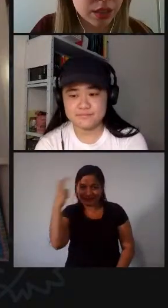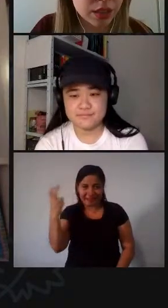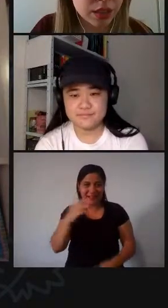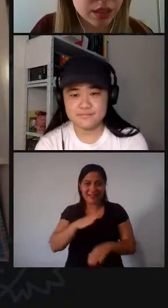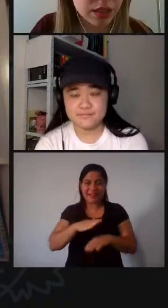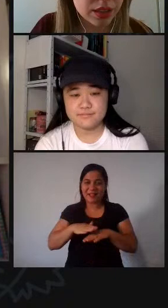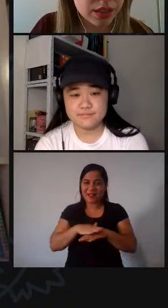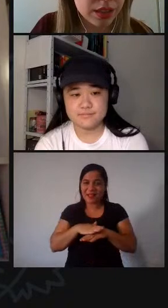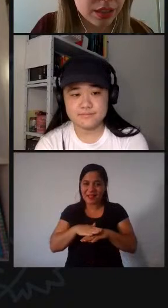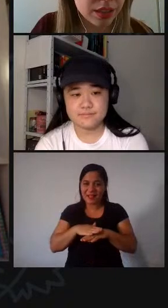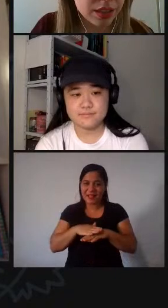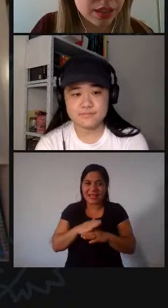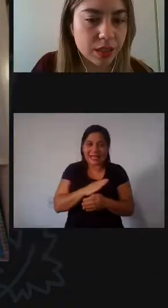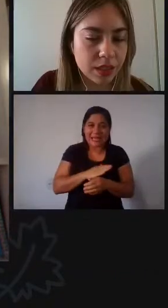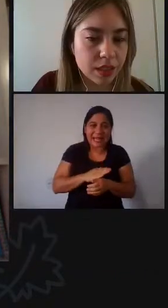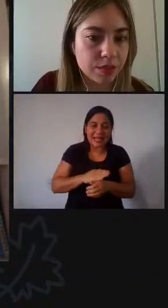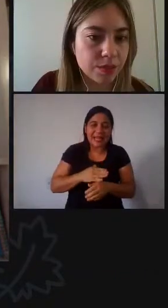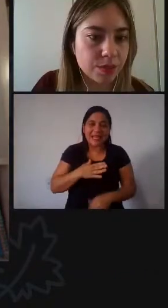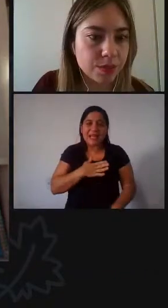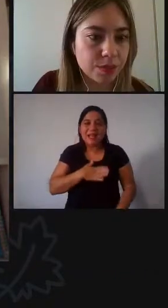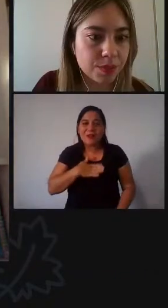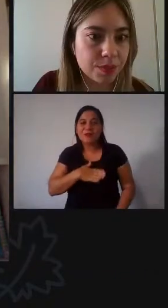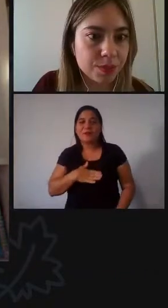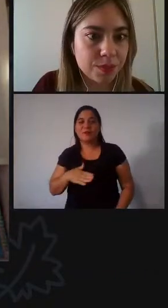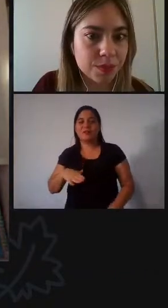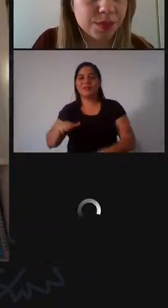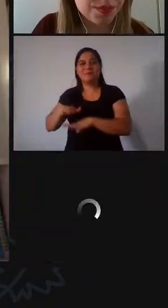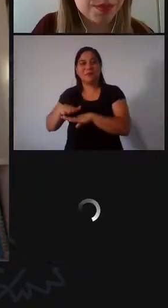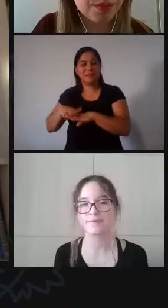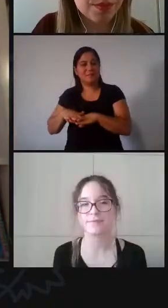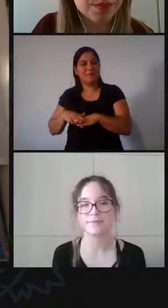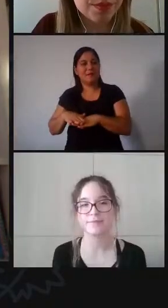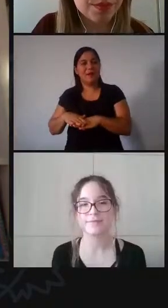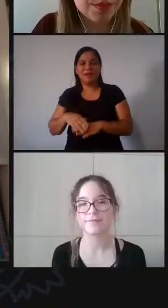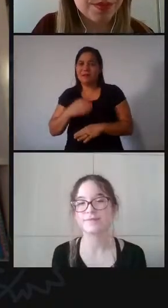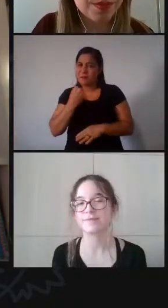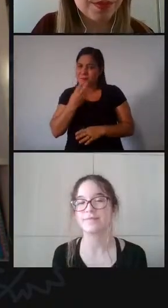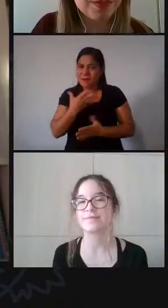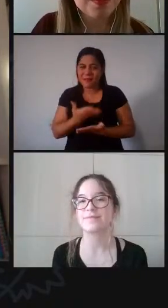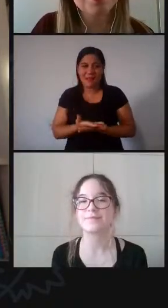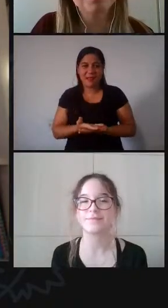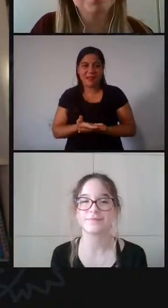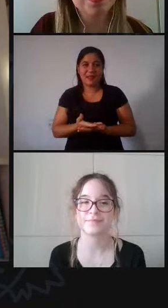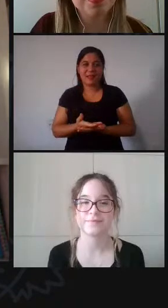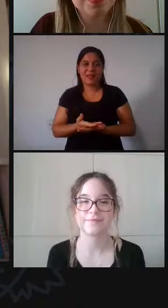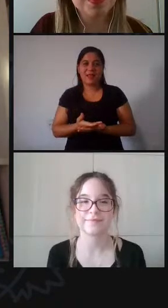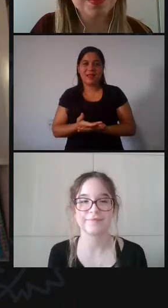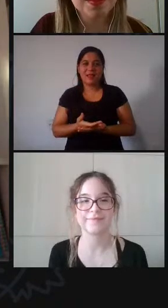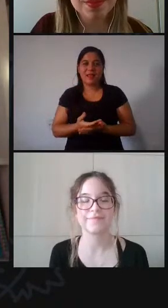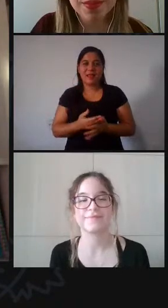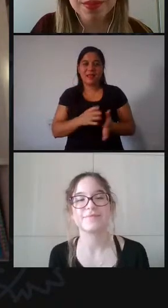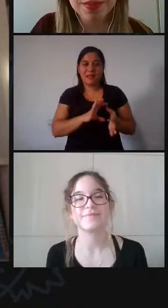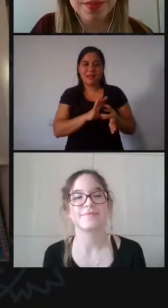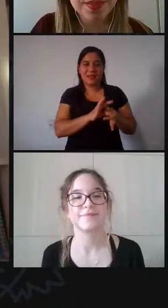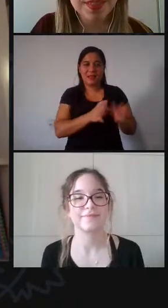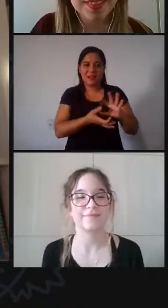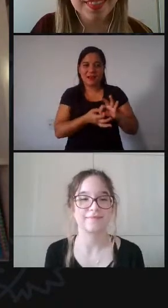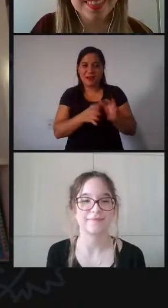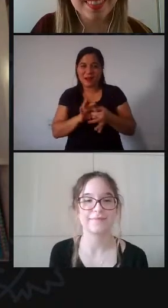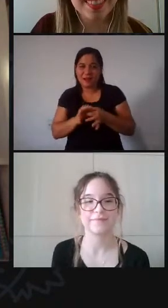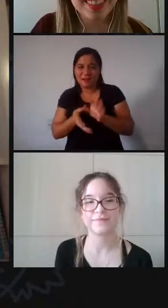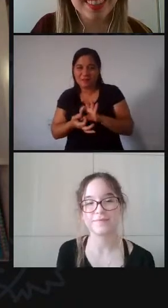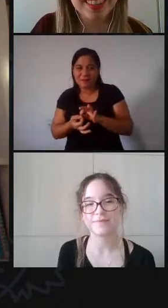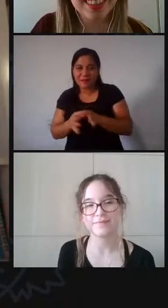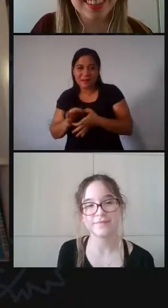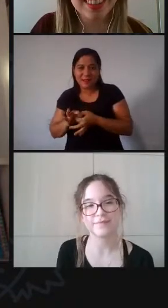gostaram de matemática, mas que se saíram bem em Olimpíadas. E a gente está falando que fazer as